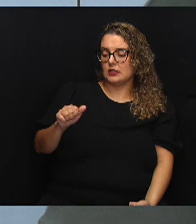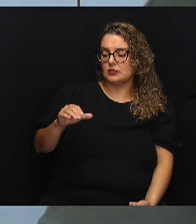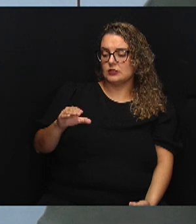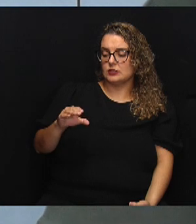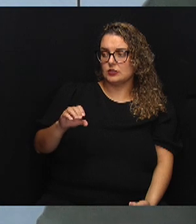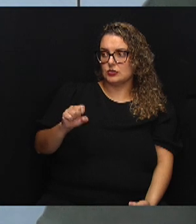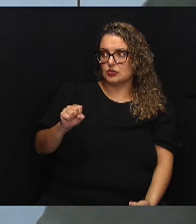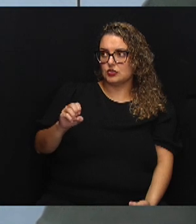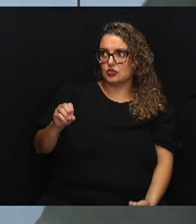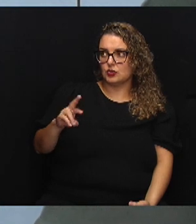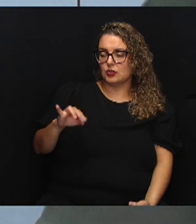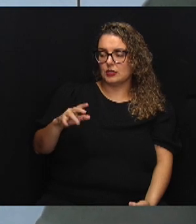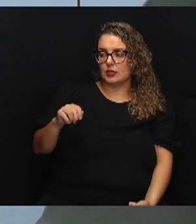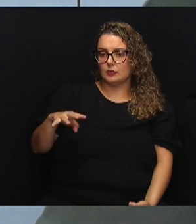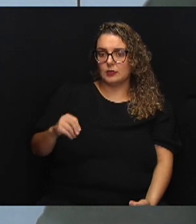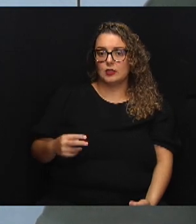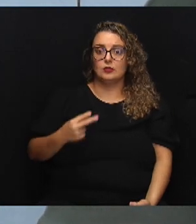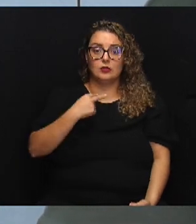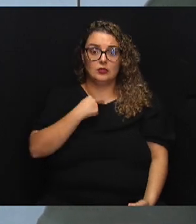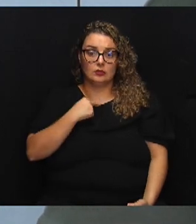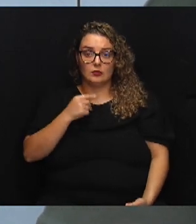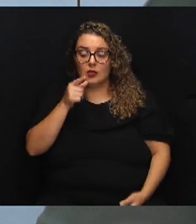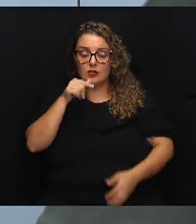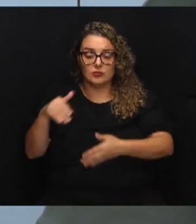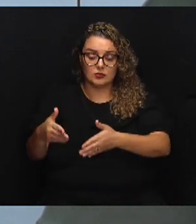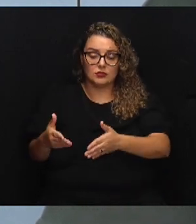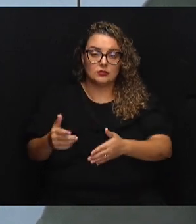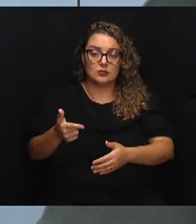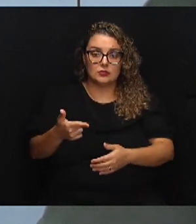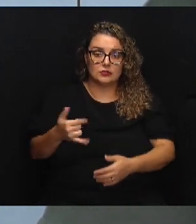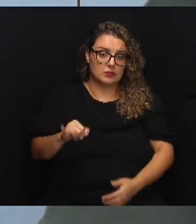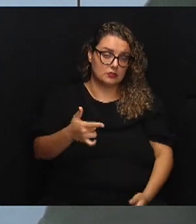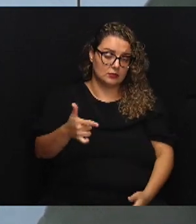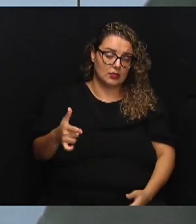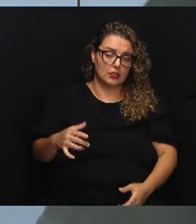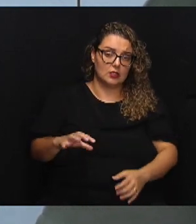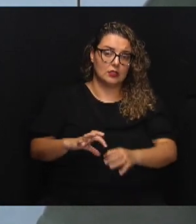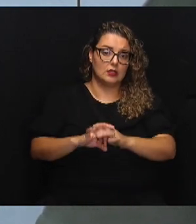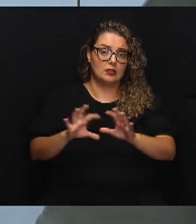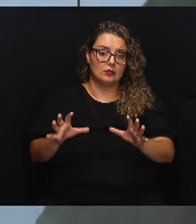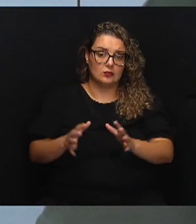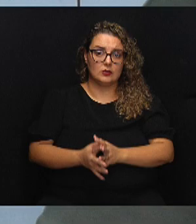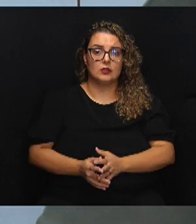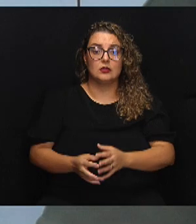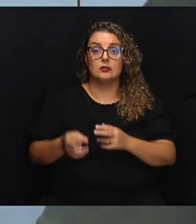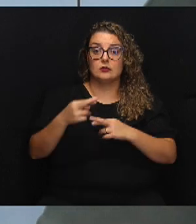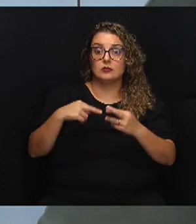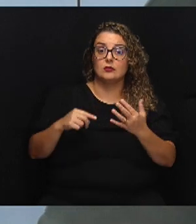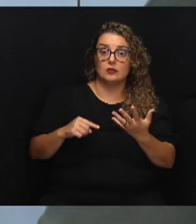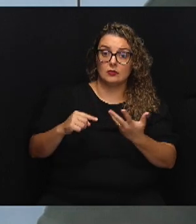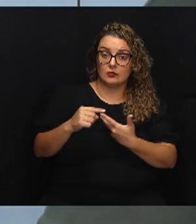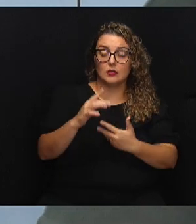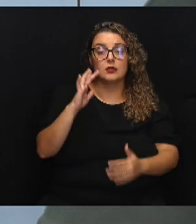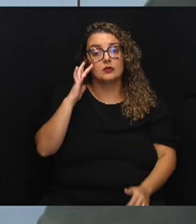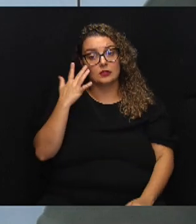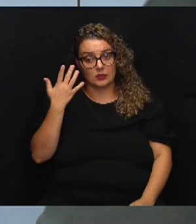pode, sem autorização. Sim. Então são muitas coisas relacionadas a essa questão aí, e eu acho